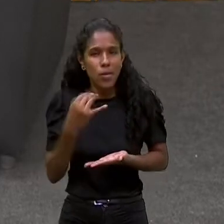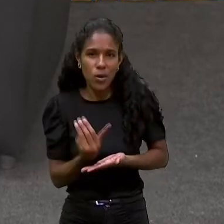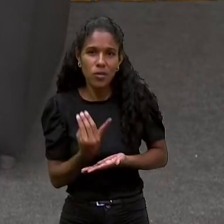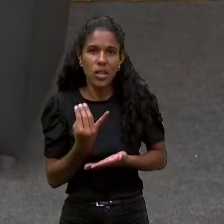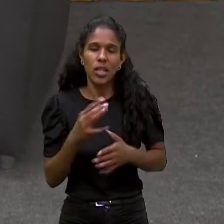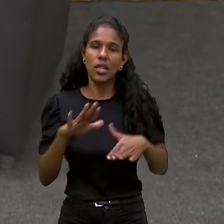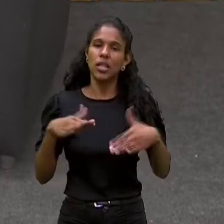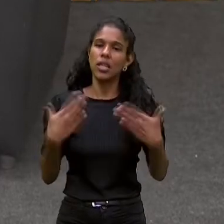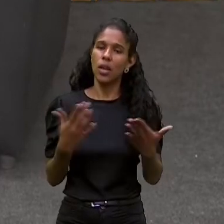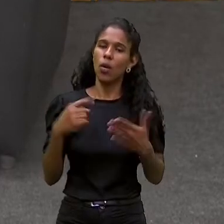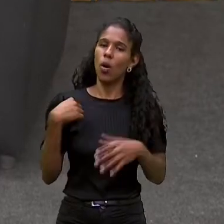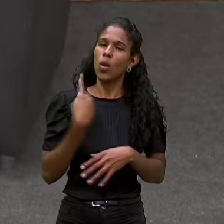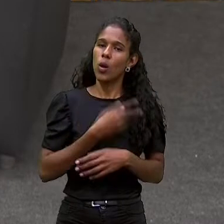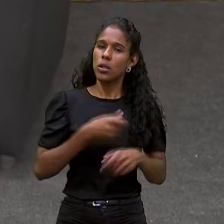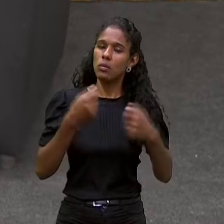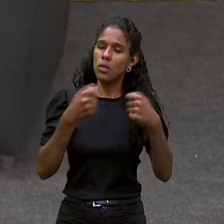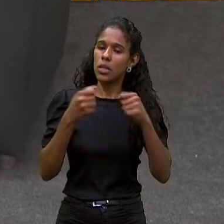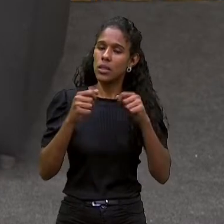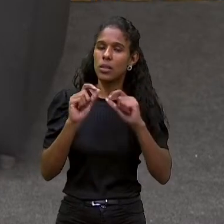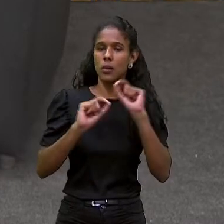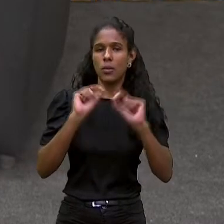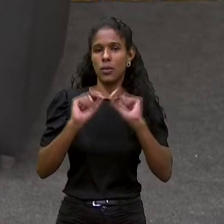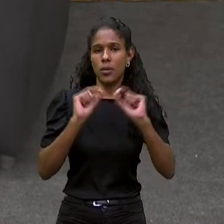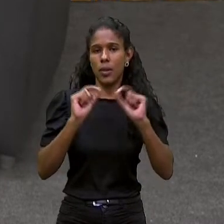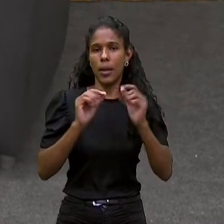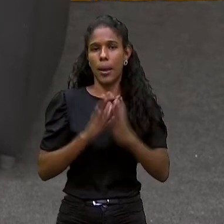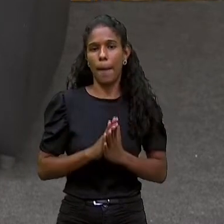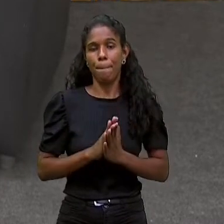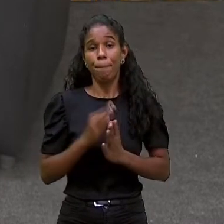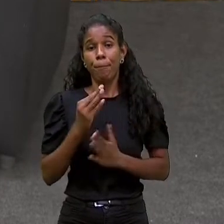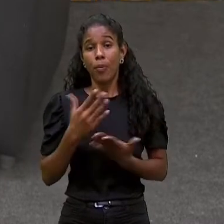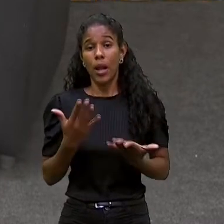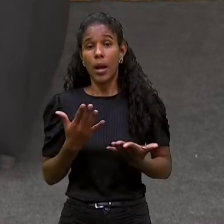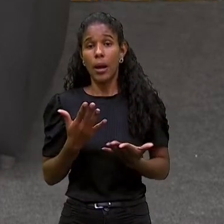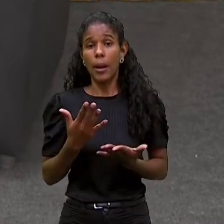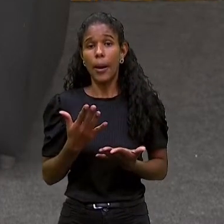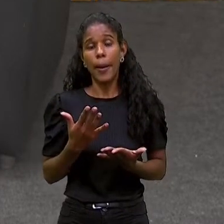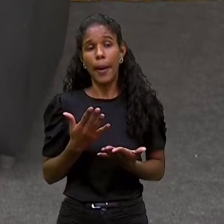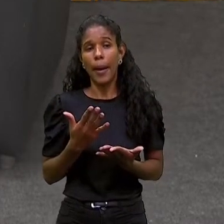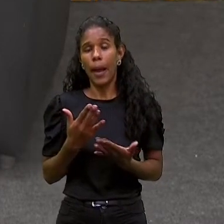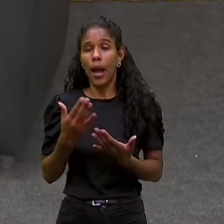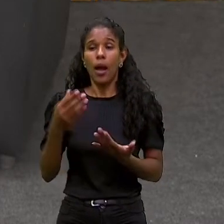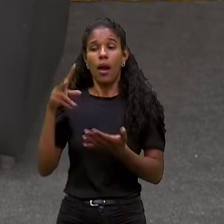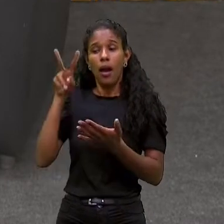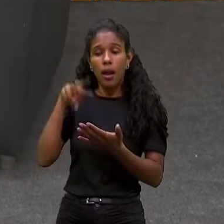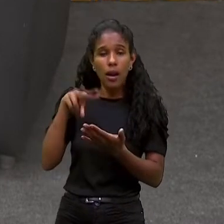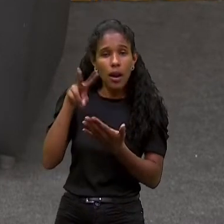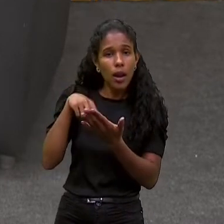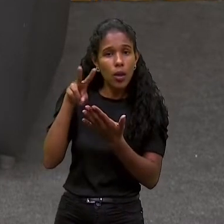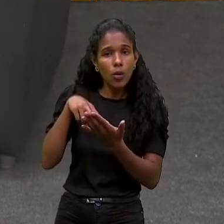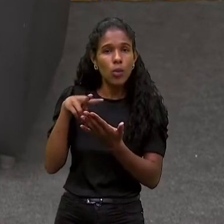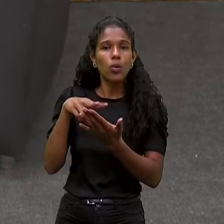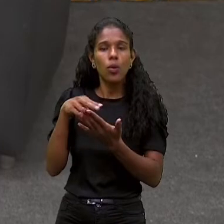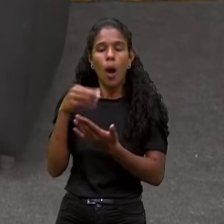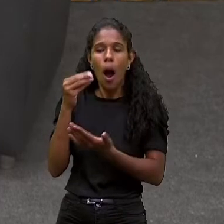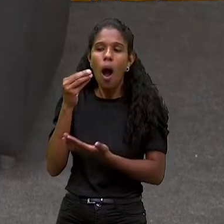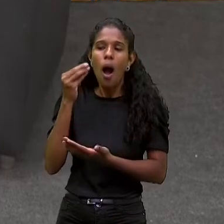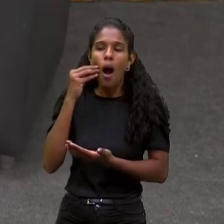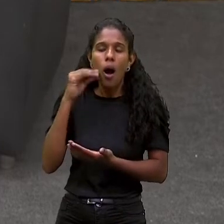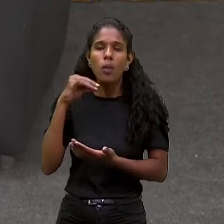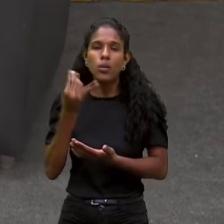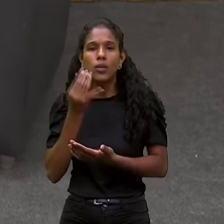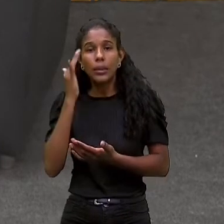conhecimentos prévios que são muito importantes na leitura. Lembra quando eu falei do estado de flow? Qual que é a leitura ideal? Quando você vai